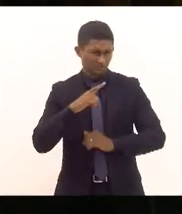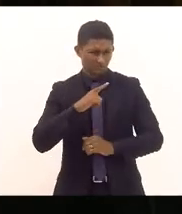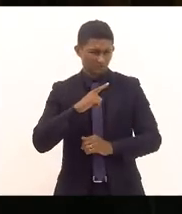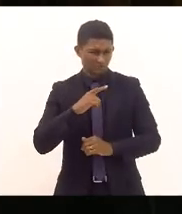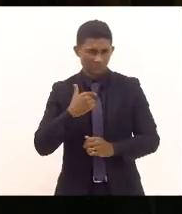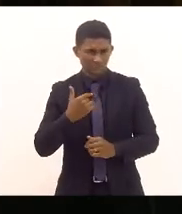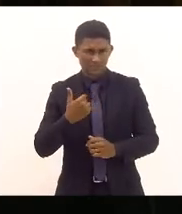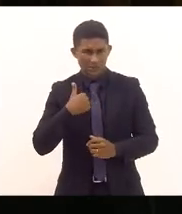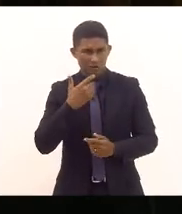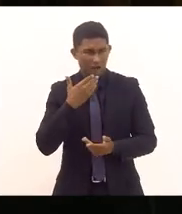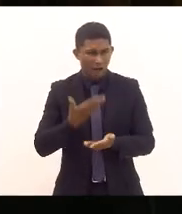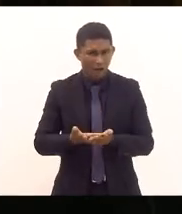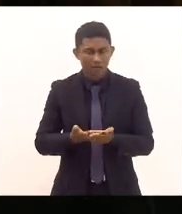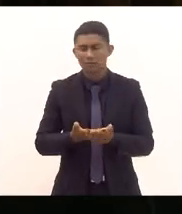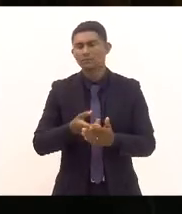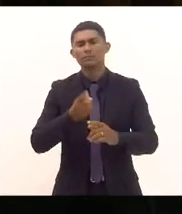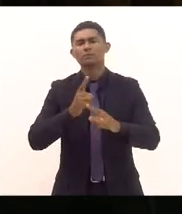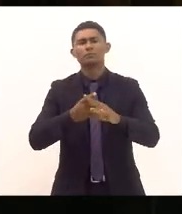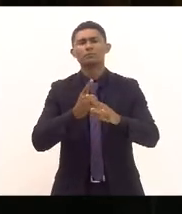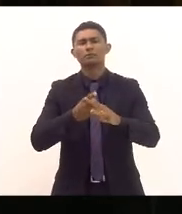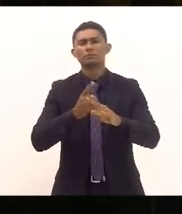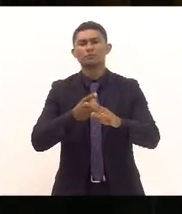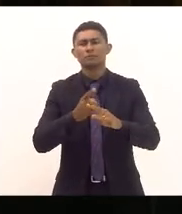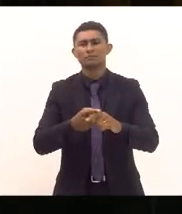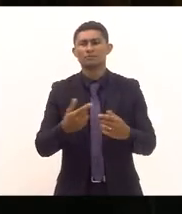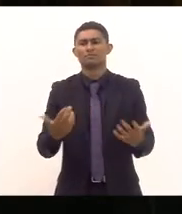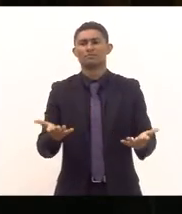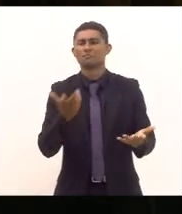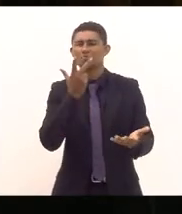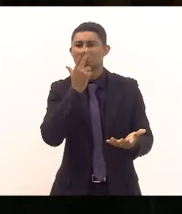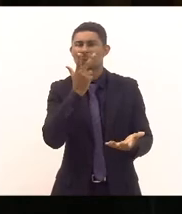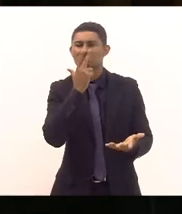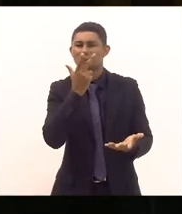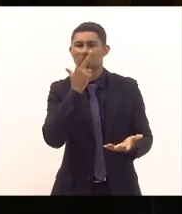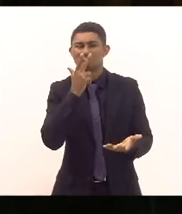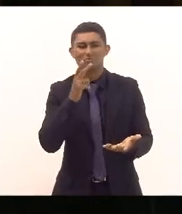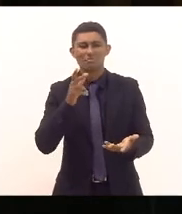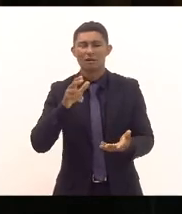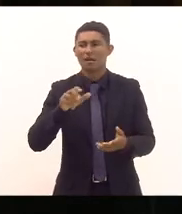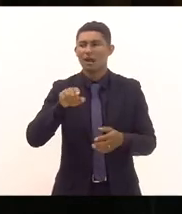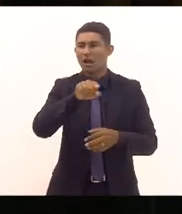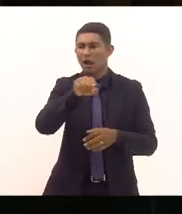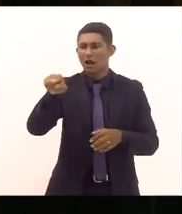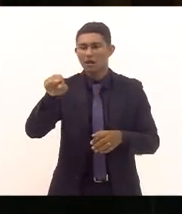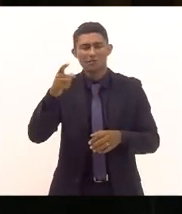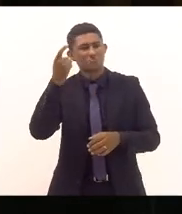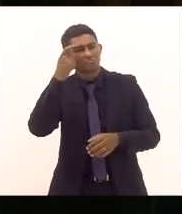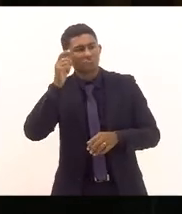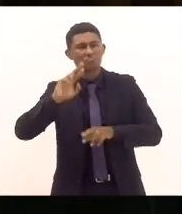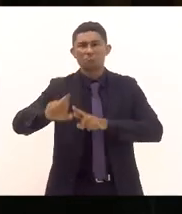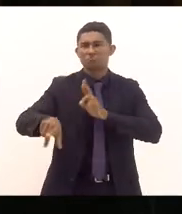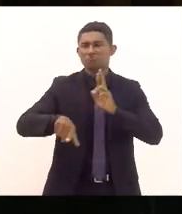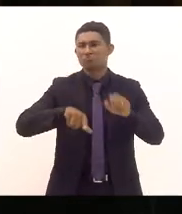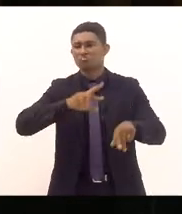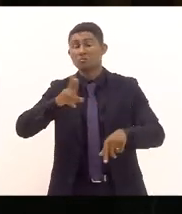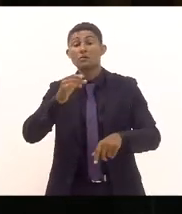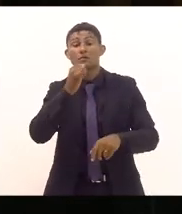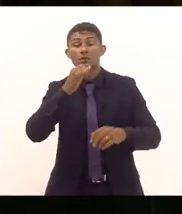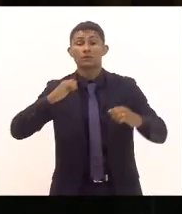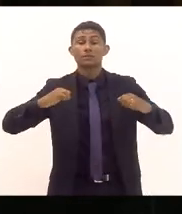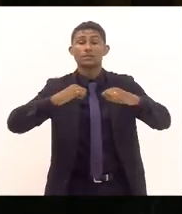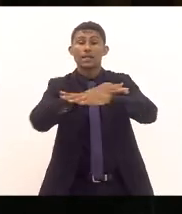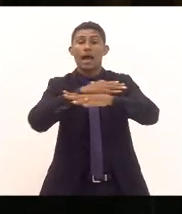com algo que venha oriundo dessa guerra ideológica mas na cidade de Cabo